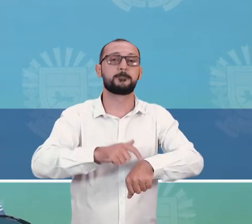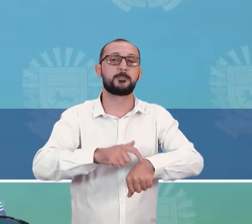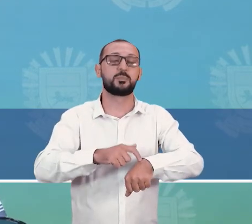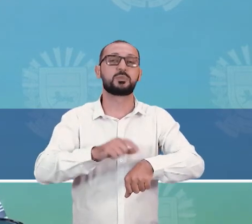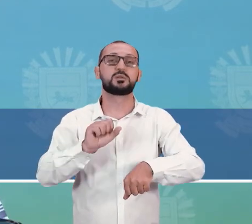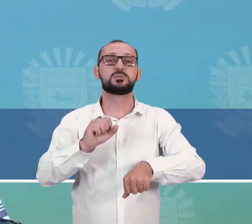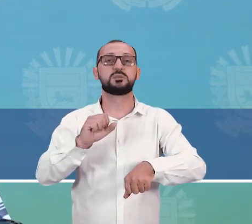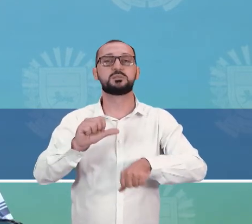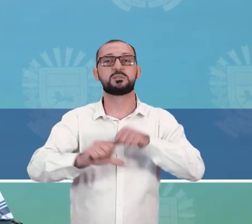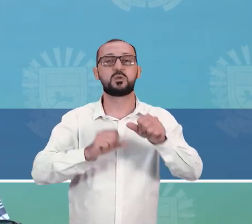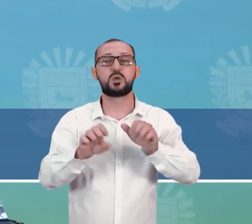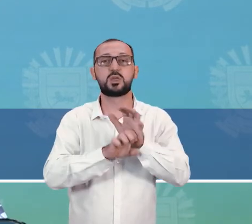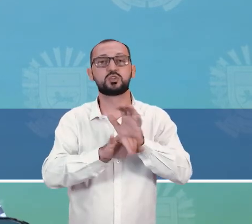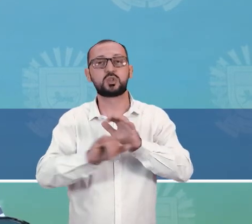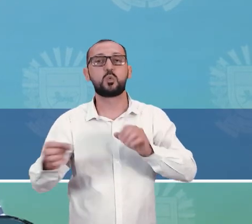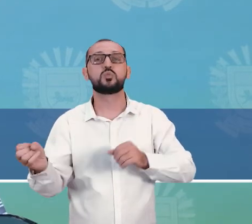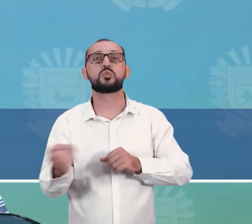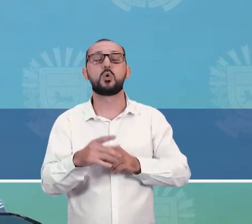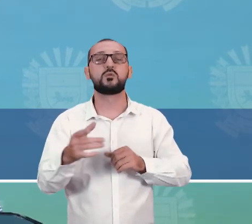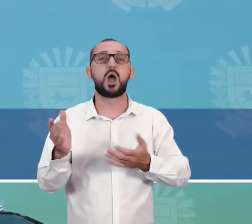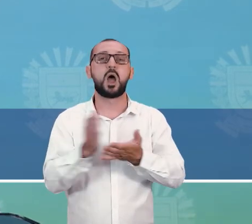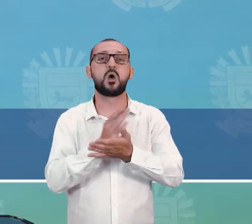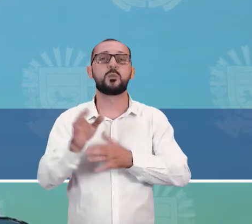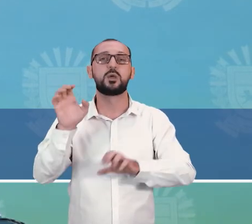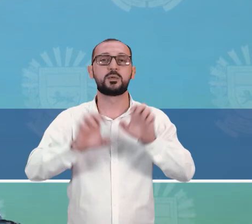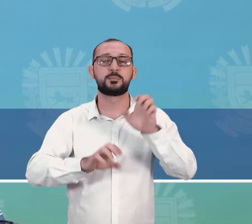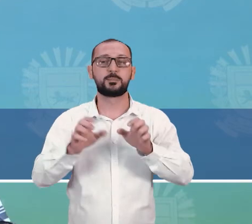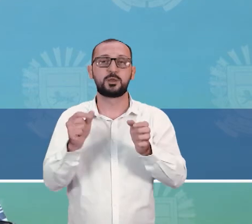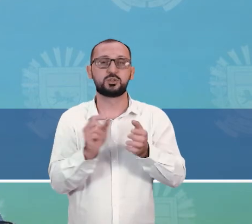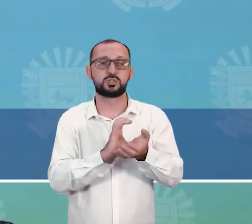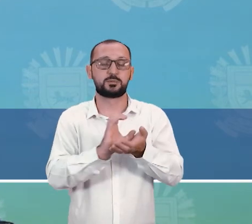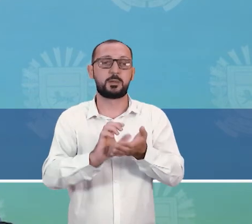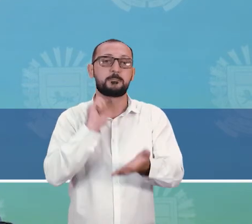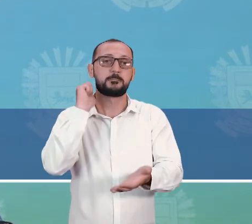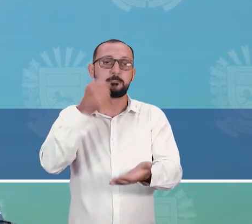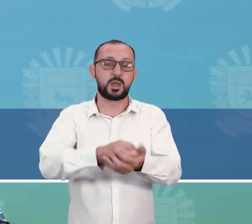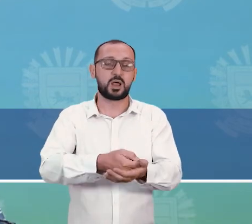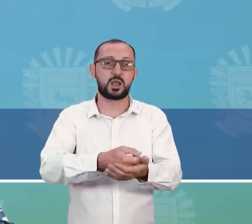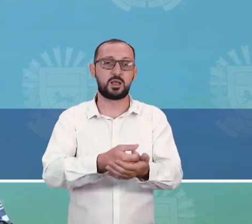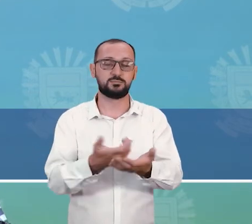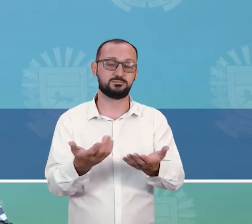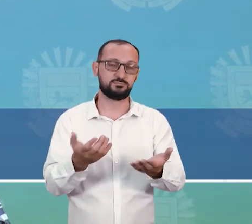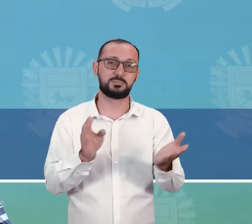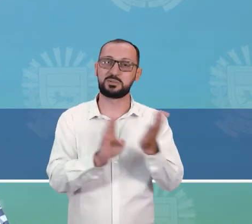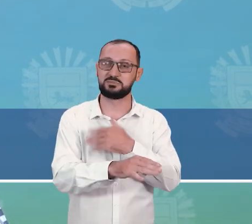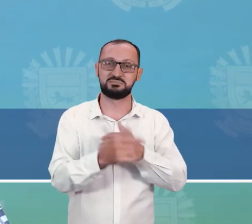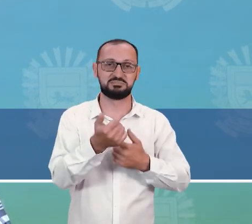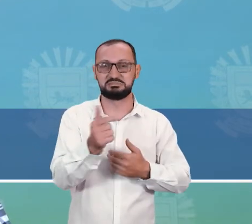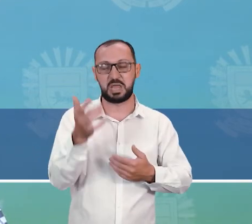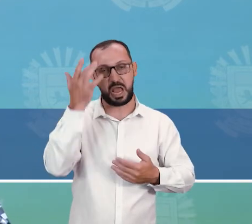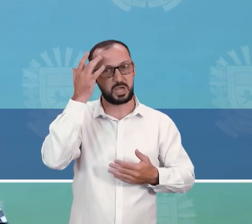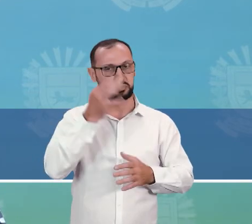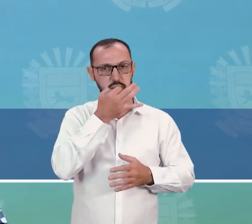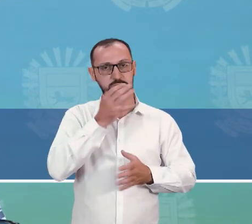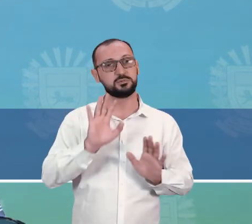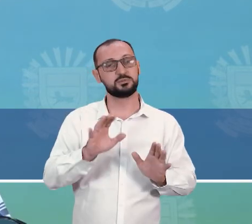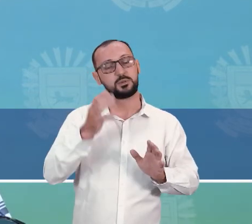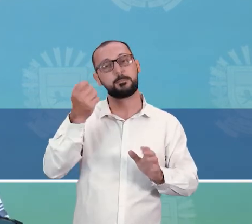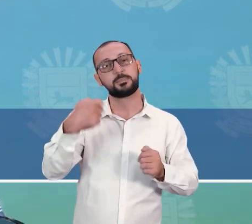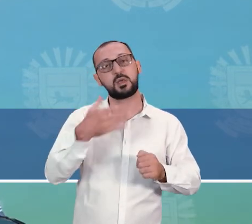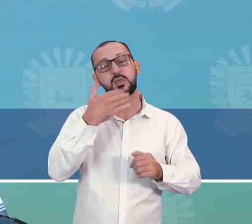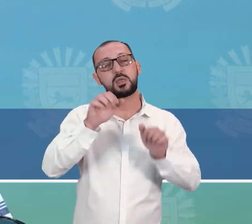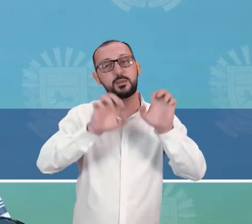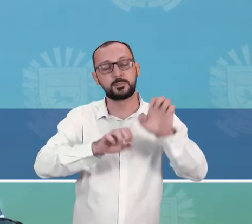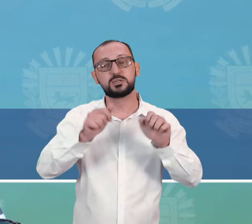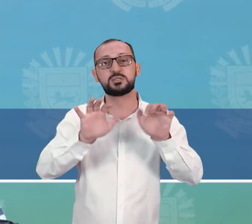recurso, por exemplo, nesse momento, se sair uma nova licitação, alguma empresa para desembolsar esse valor que é preciso que desembolse.